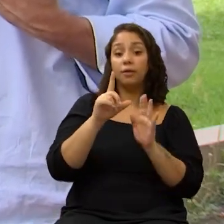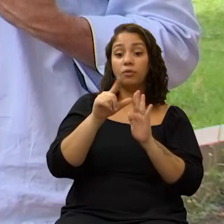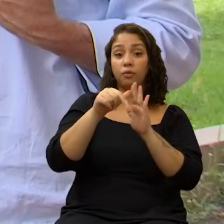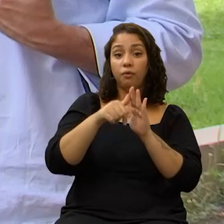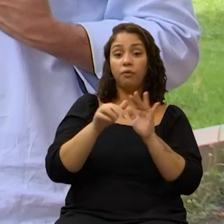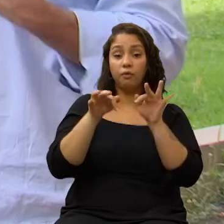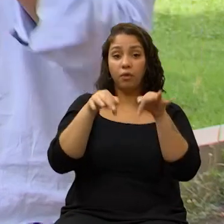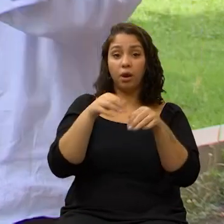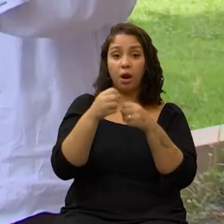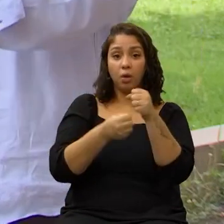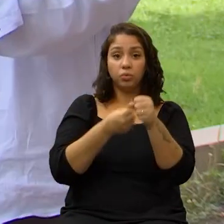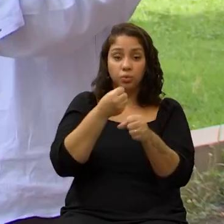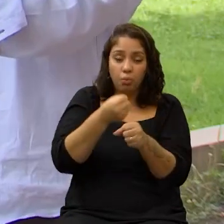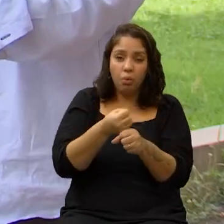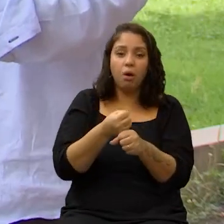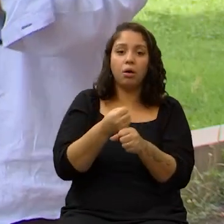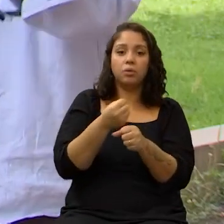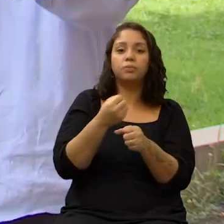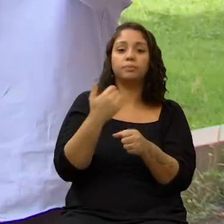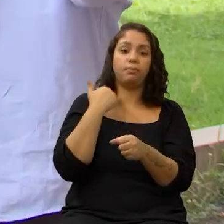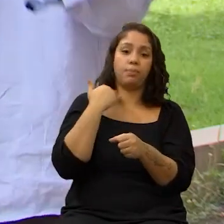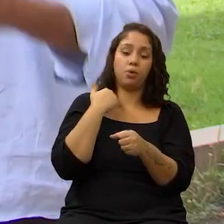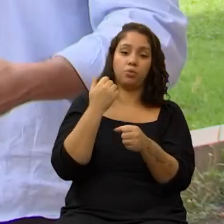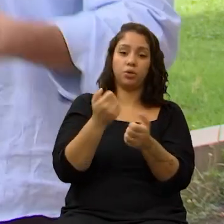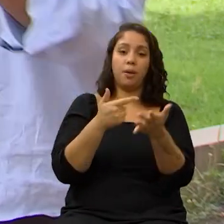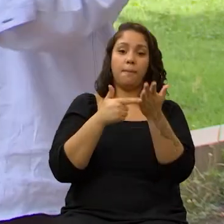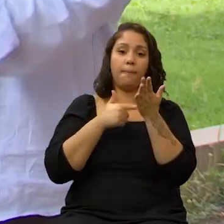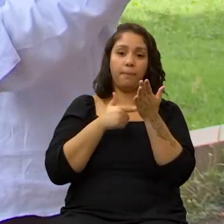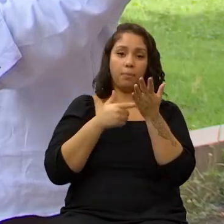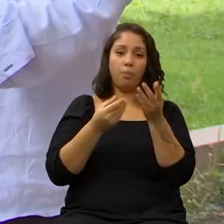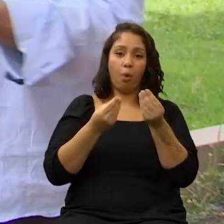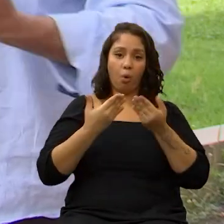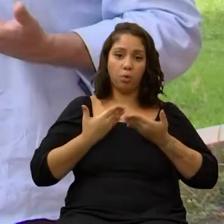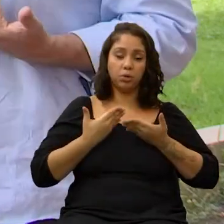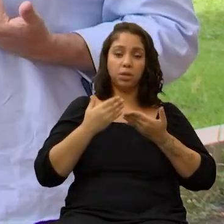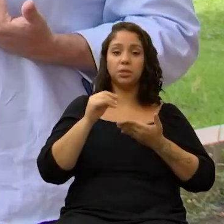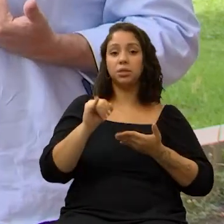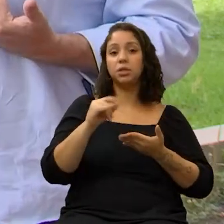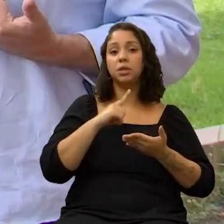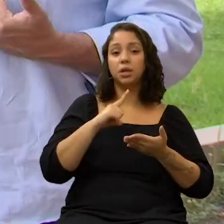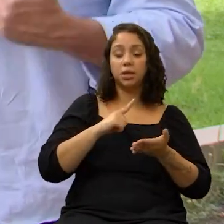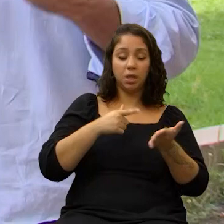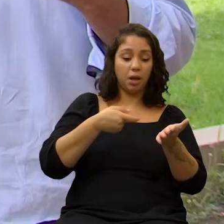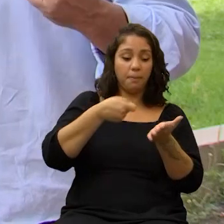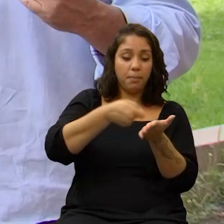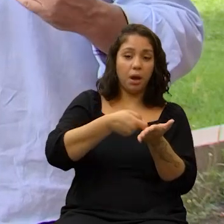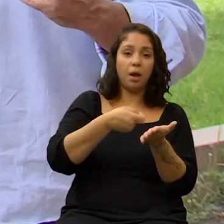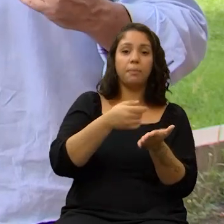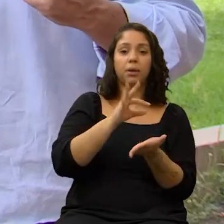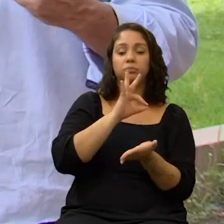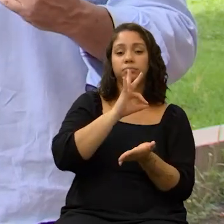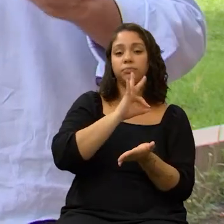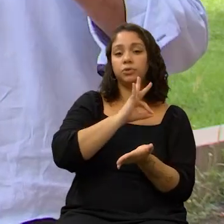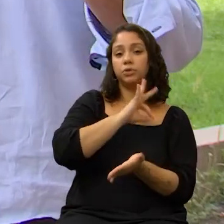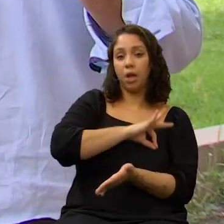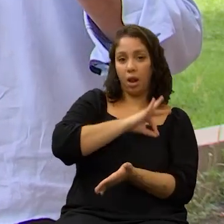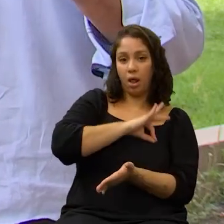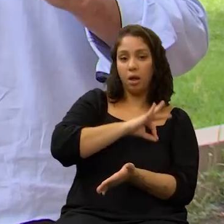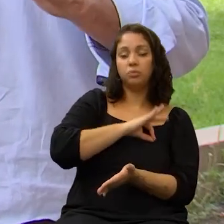fornece no final do ano essa declaração. Então, e as empresas também? Empresas também. Se você é tributado na fonte, no final de cada